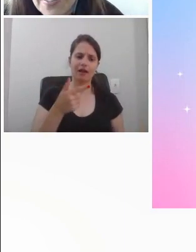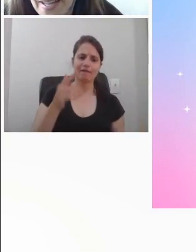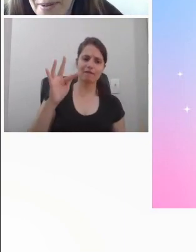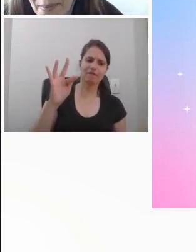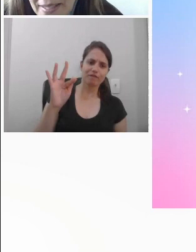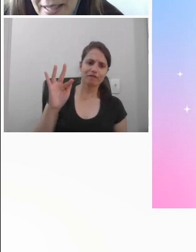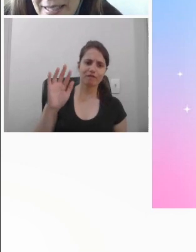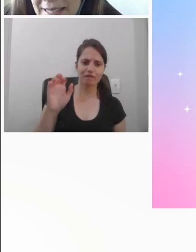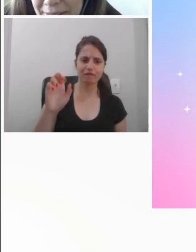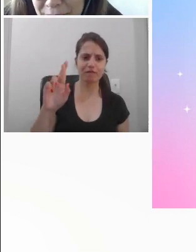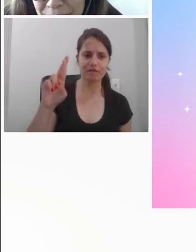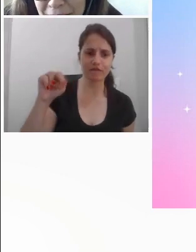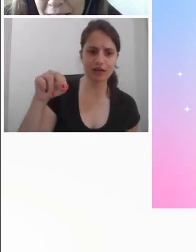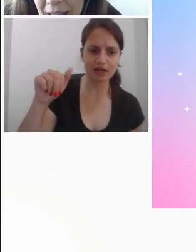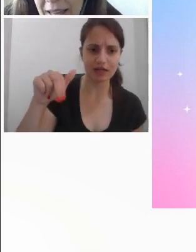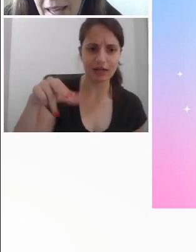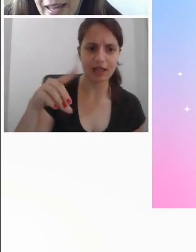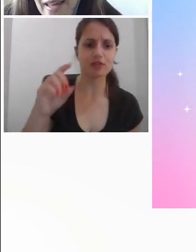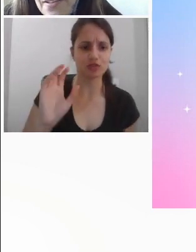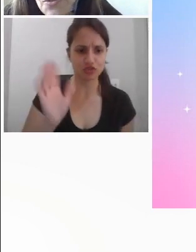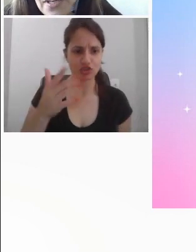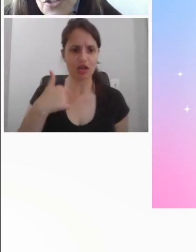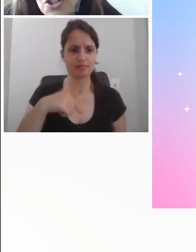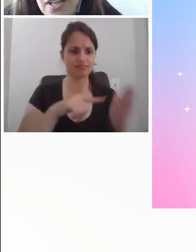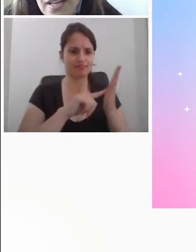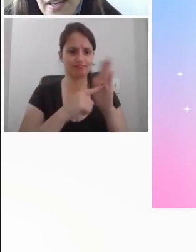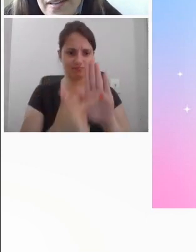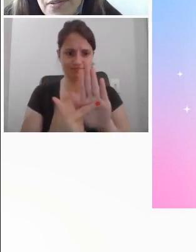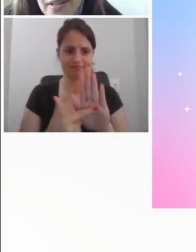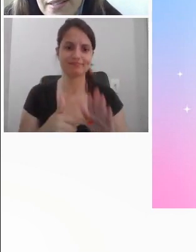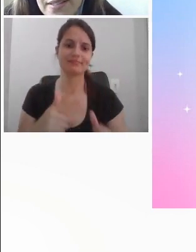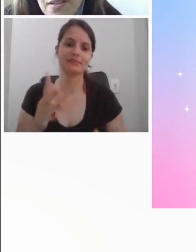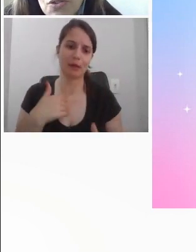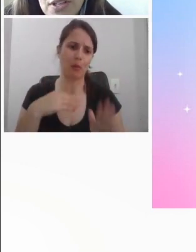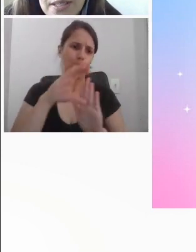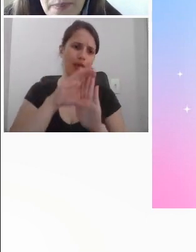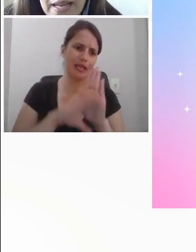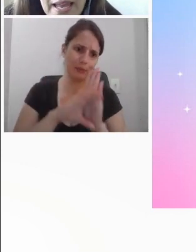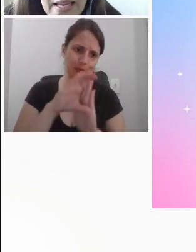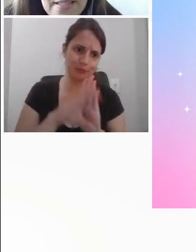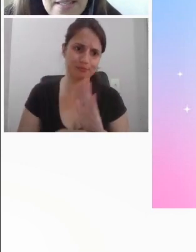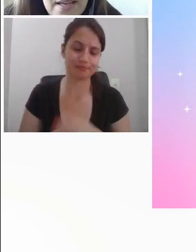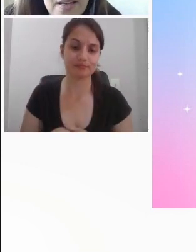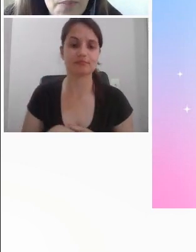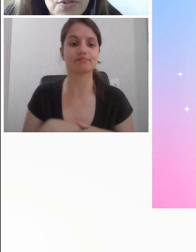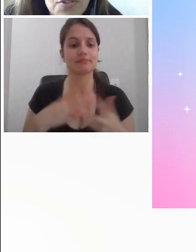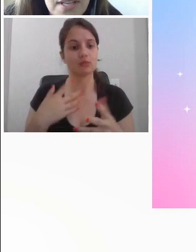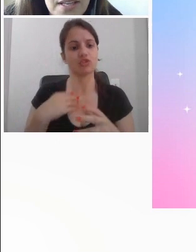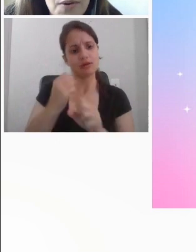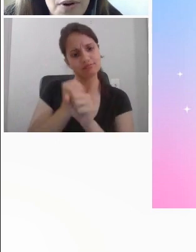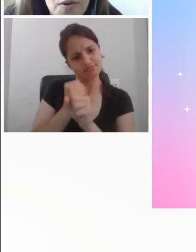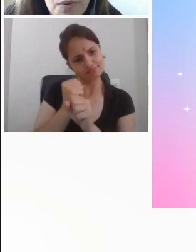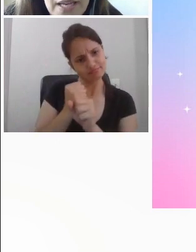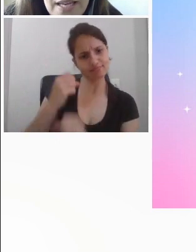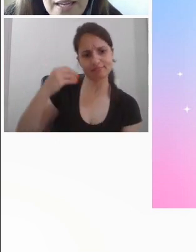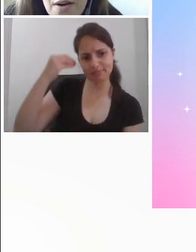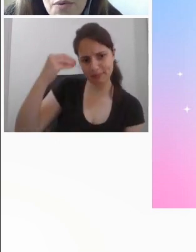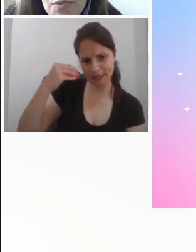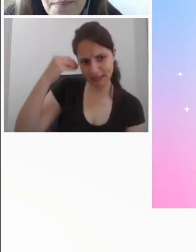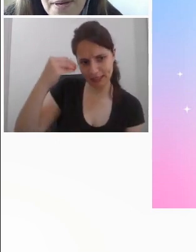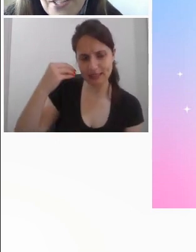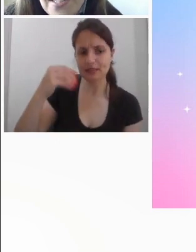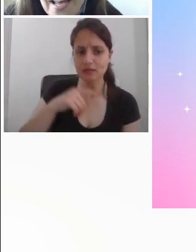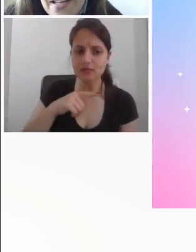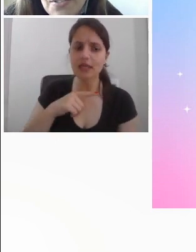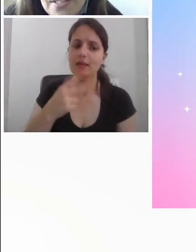currículo né minha apresentação eh durante esses anos de experiência eu posso dizer que eu acumulei aí